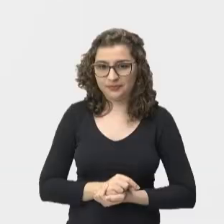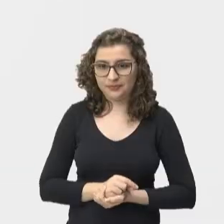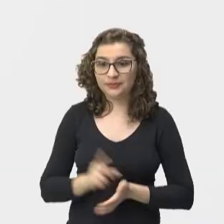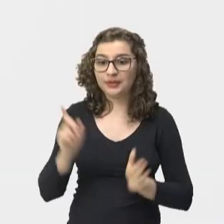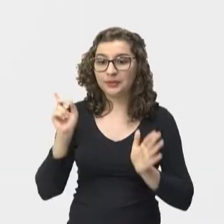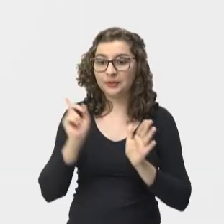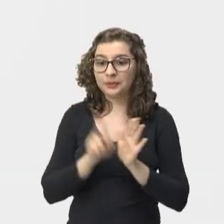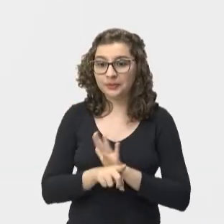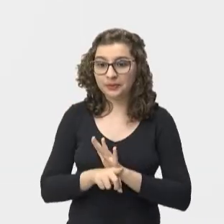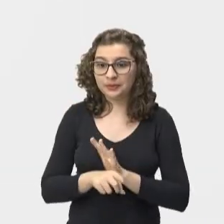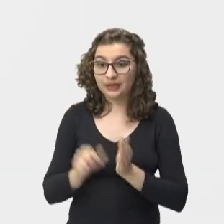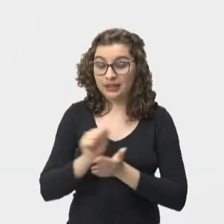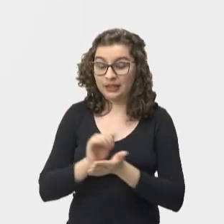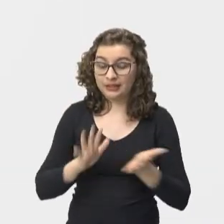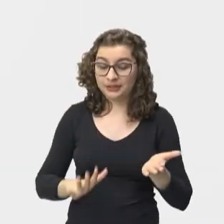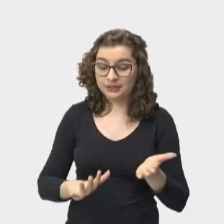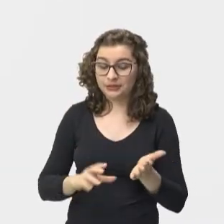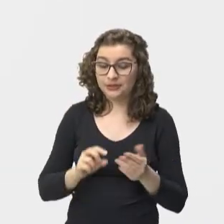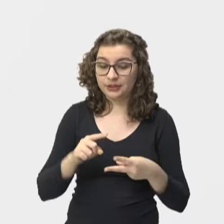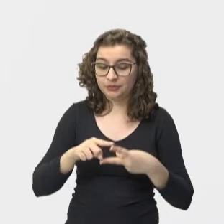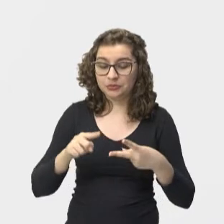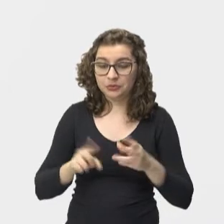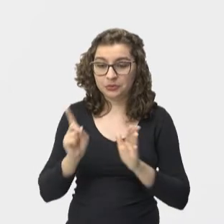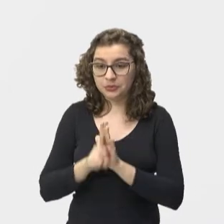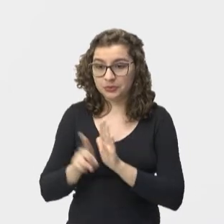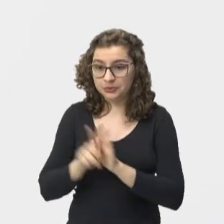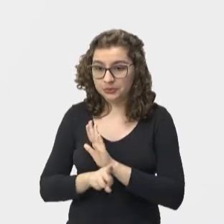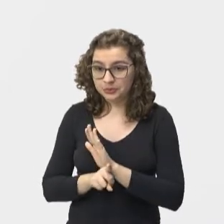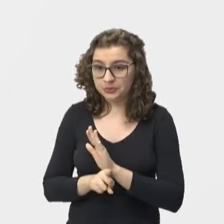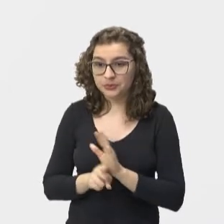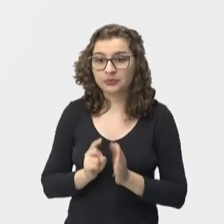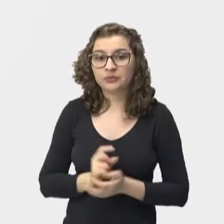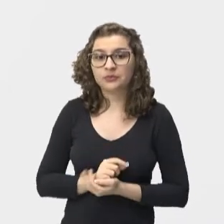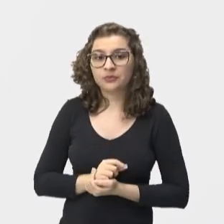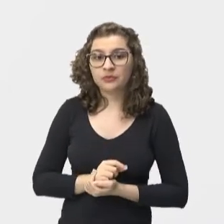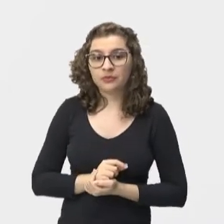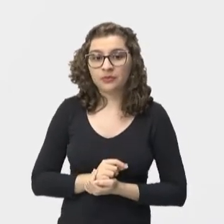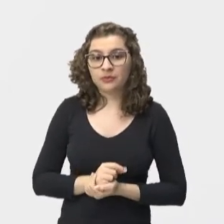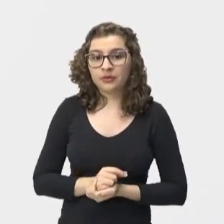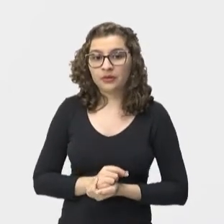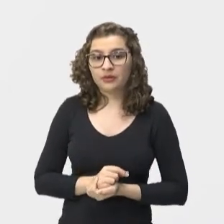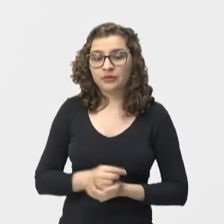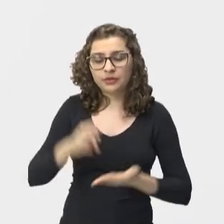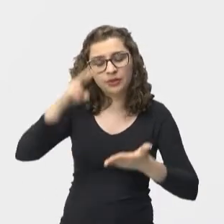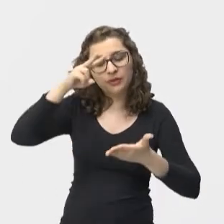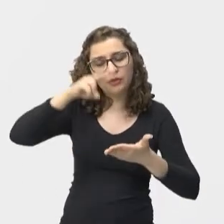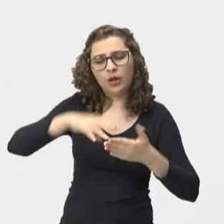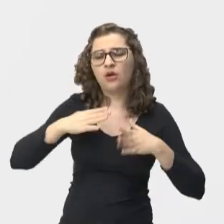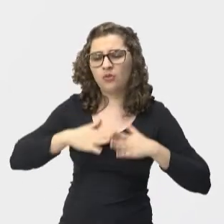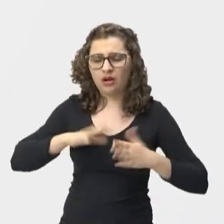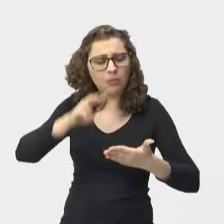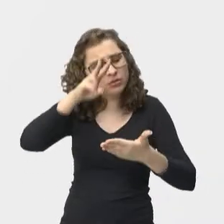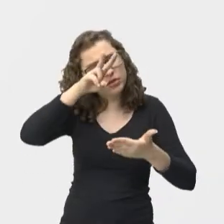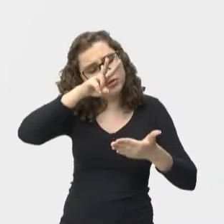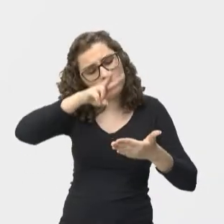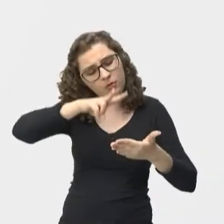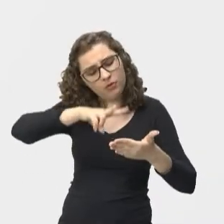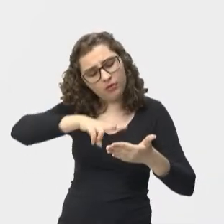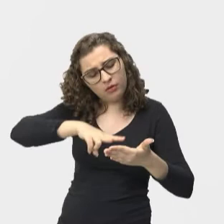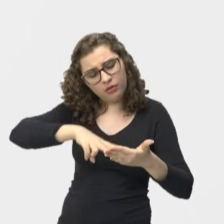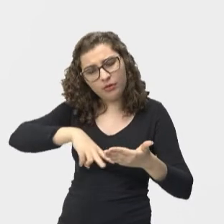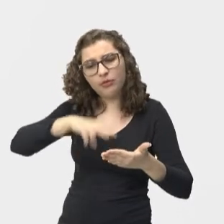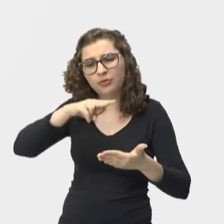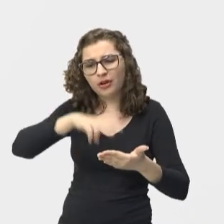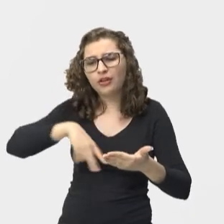Pois é, então a nossa dinâmica tem duas questões, né, duas questões aí que vocês vão ler com calma,